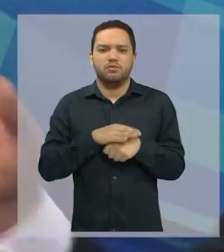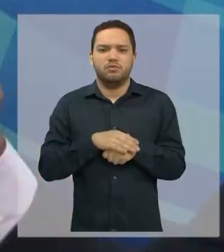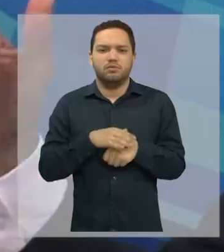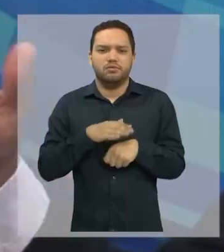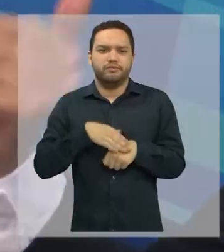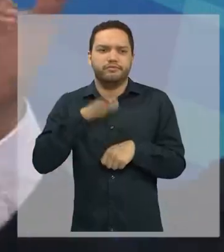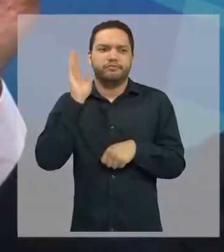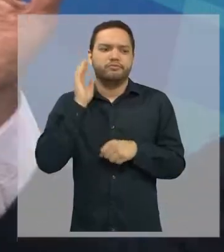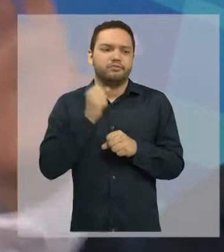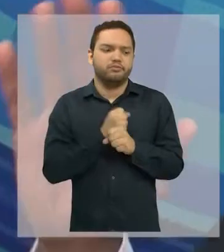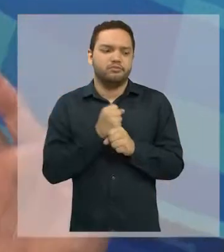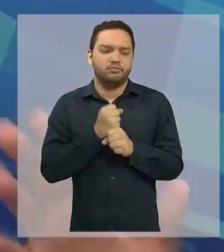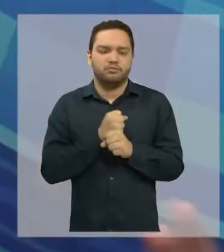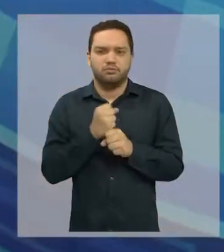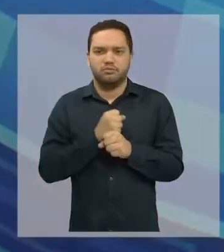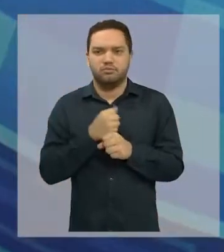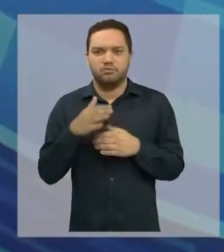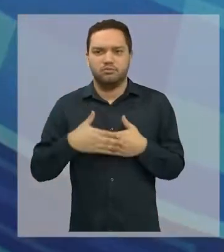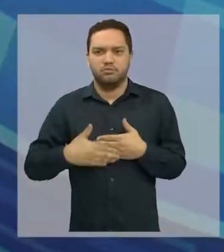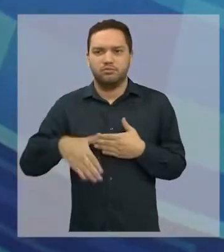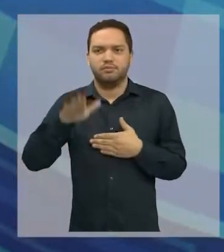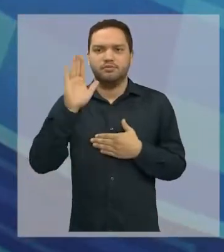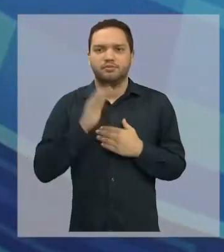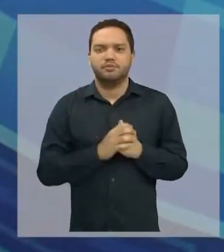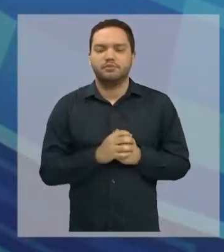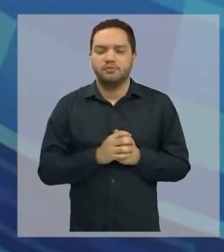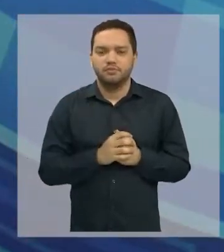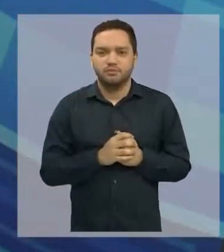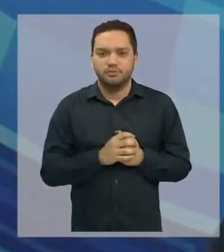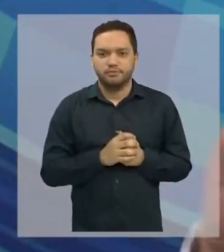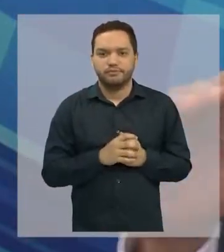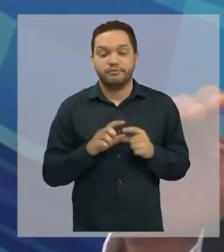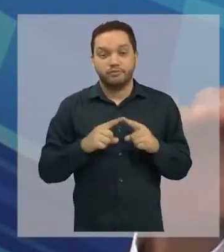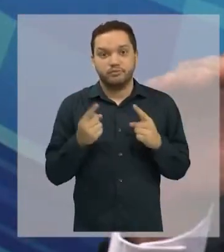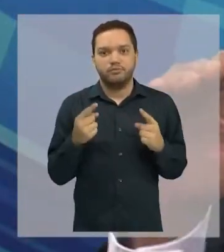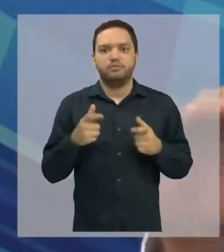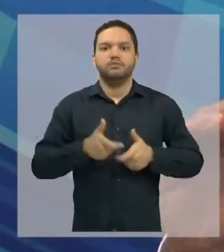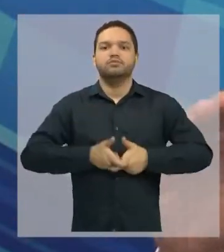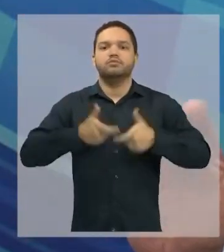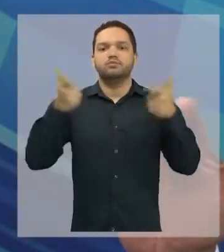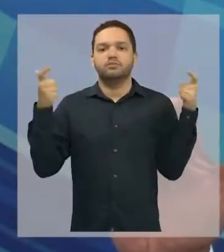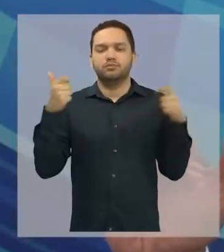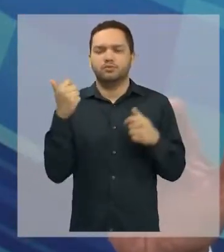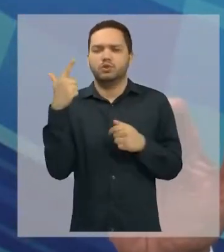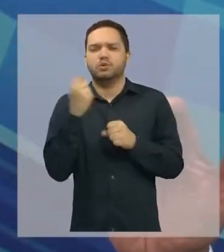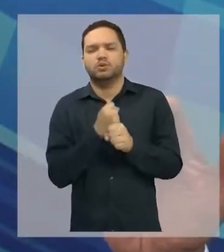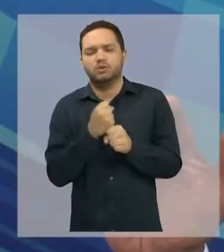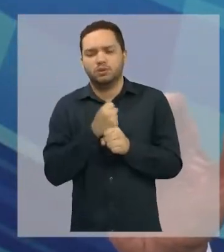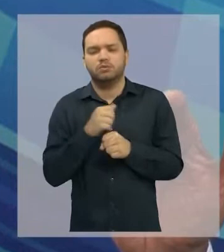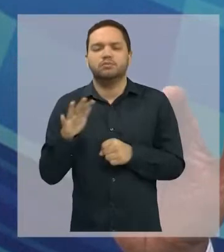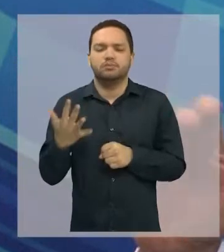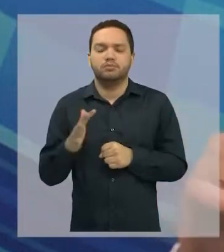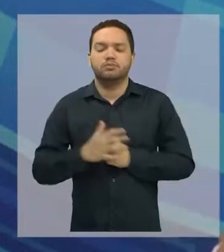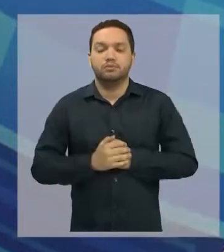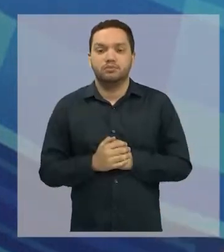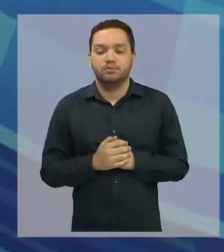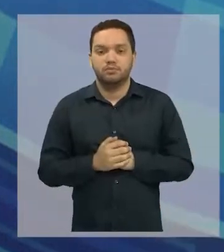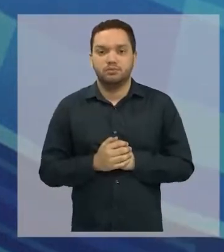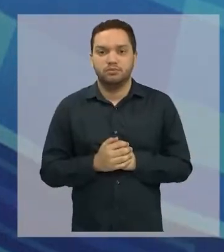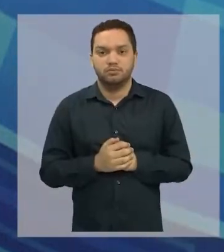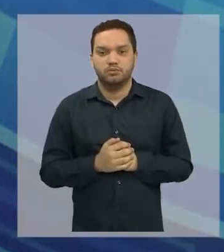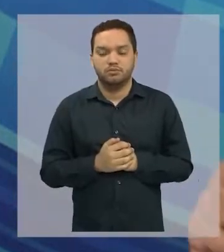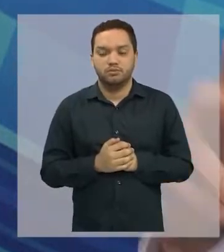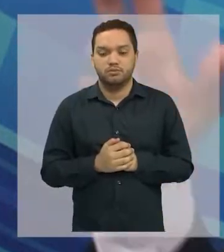mais longa lá, e o Toffoli tem a perspectiva que entrou muito novo. Mas, de um modo geral, a média era em torno de 12 anos. Né? O que não